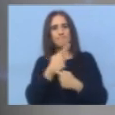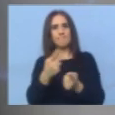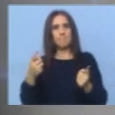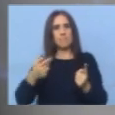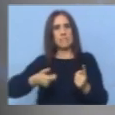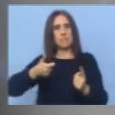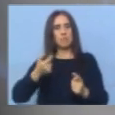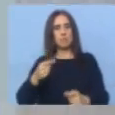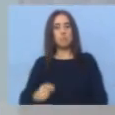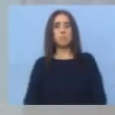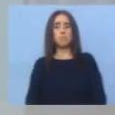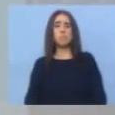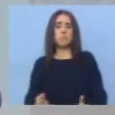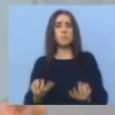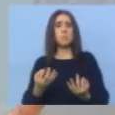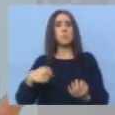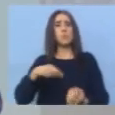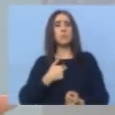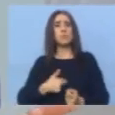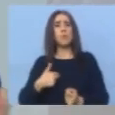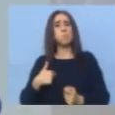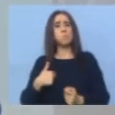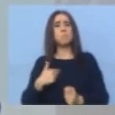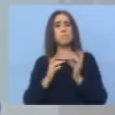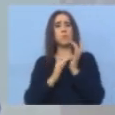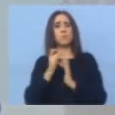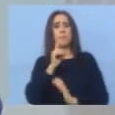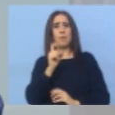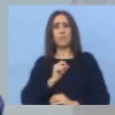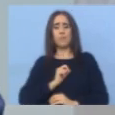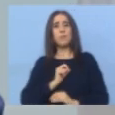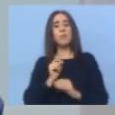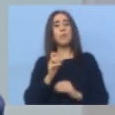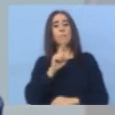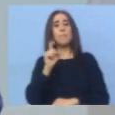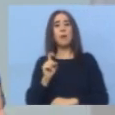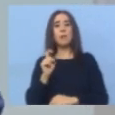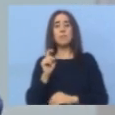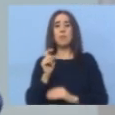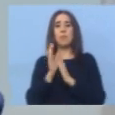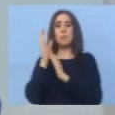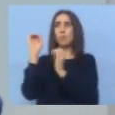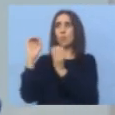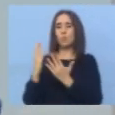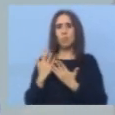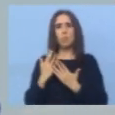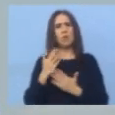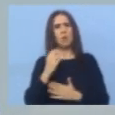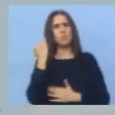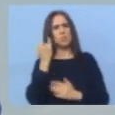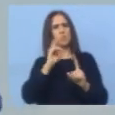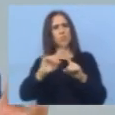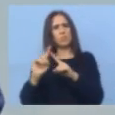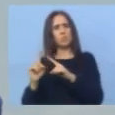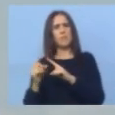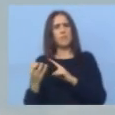Nós os cristãos sabemos que Jesus é a nossa paz e a paz é um dom de Deus. E por mais que o IGAD e outras instituições tentem negociar a